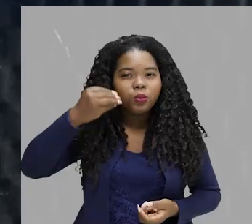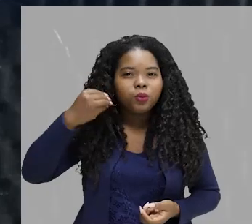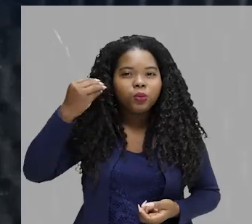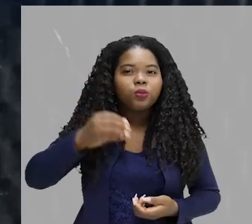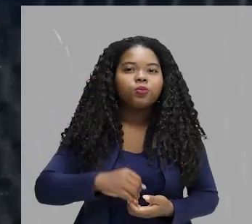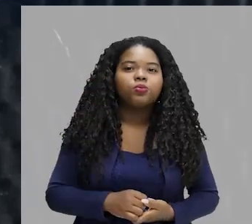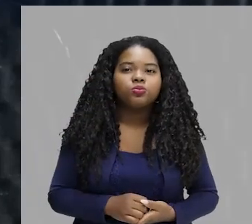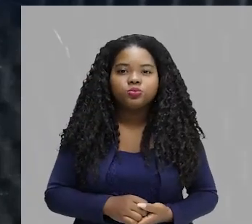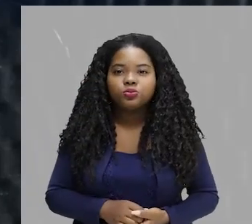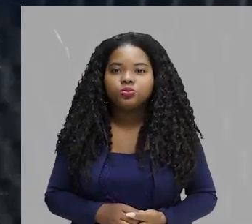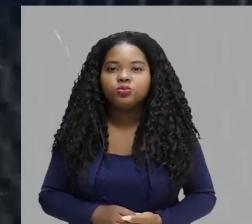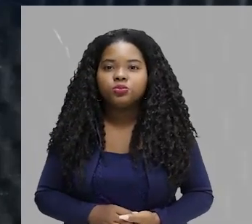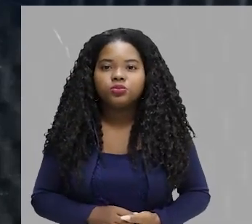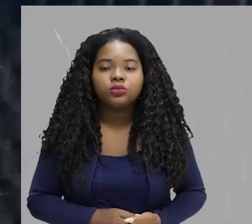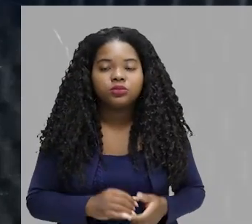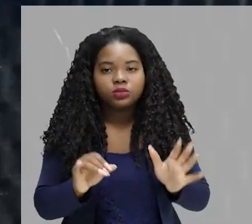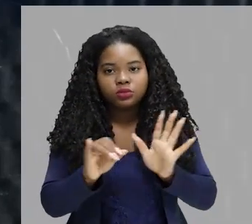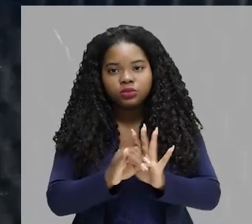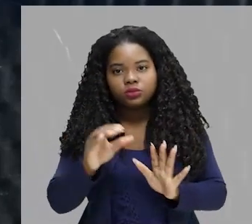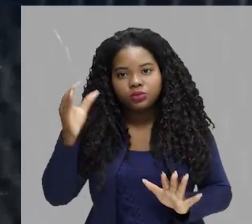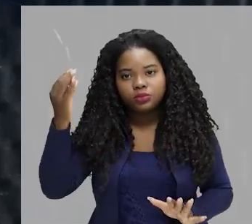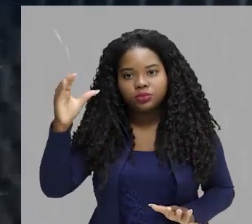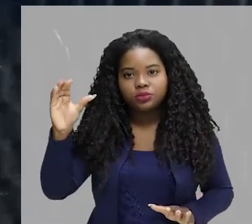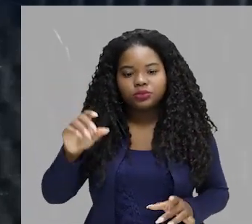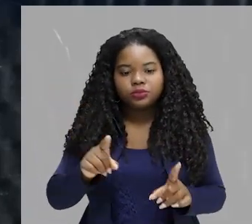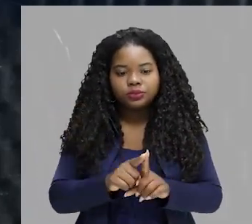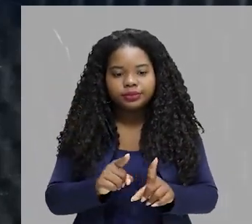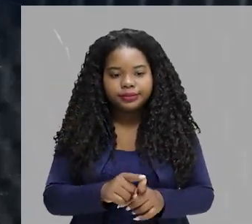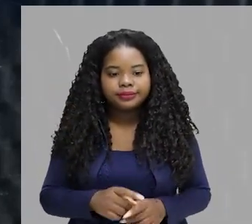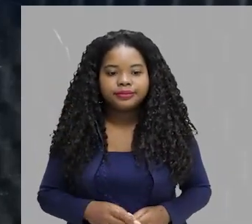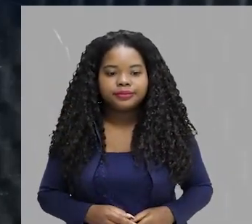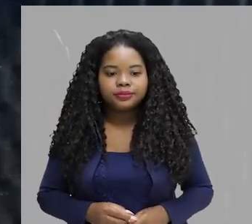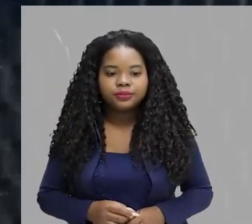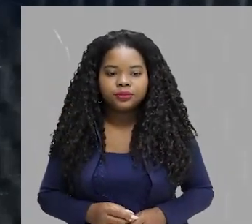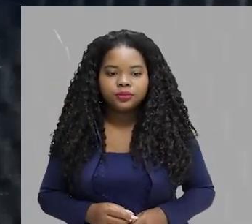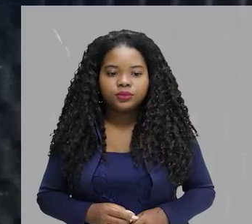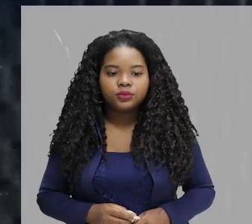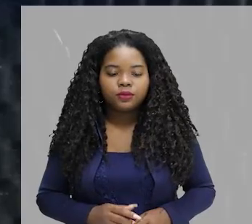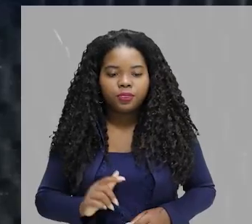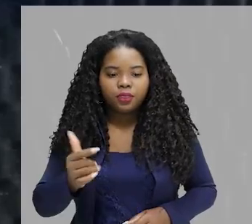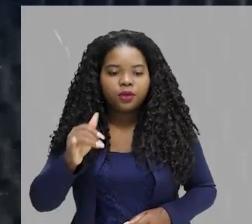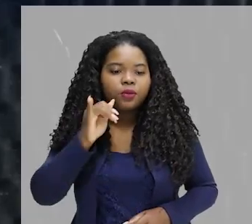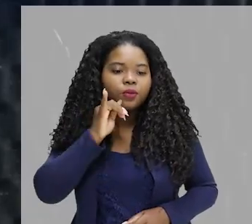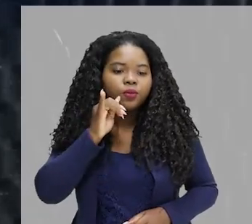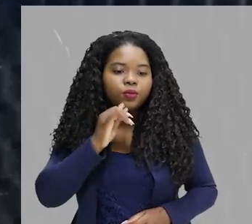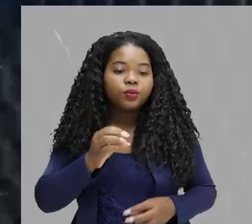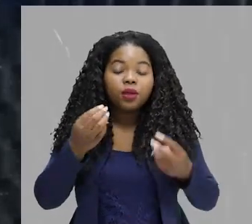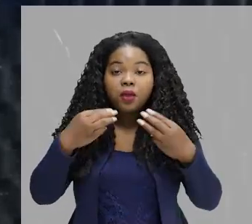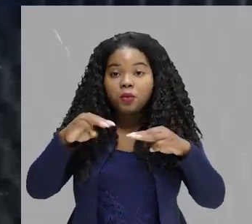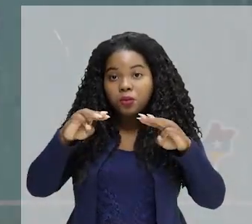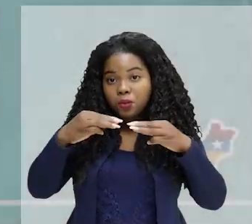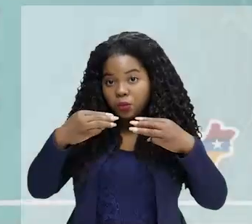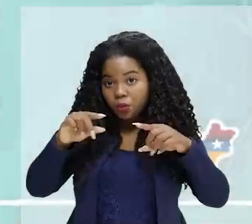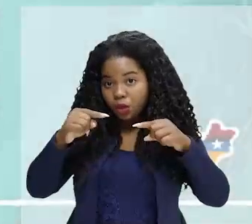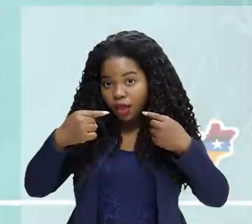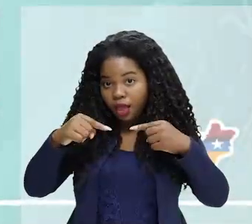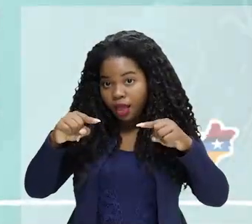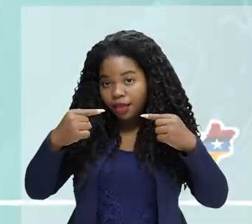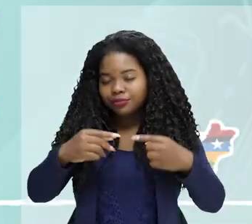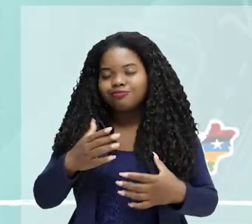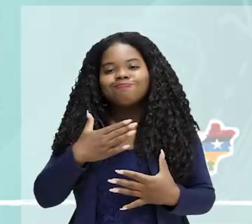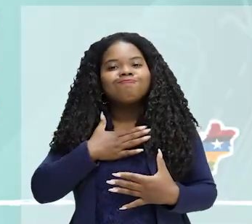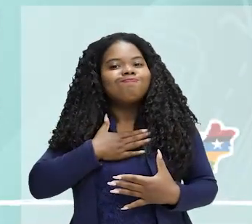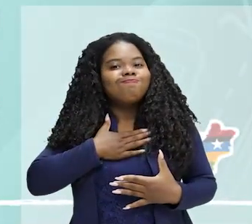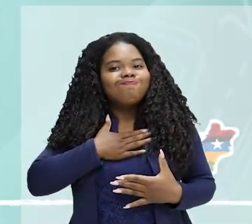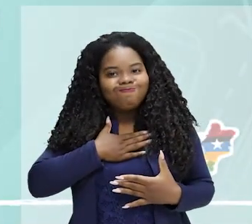parte integrante da nossa identidade cultural também. Vamos adiante falar de outros exemplos? A música, gosto